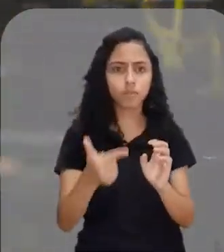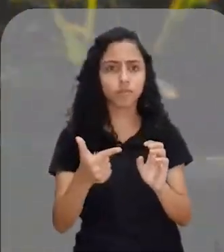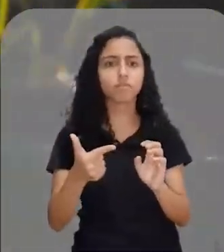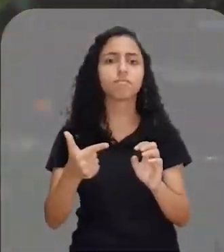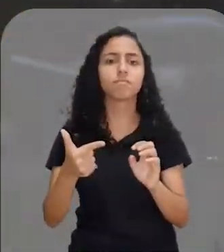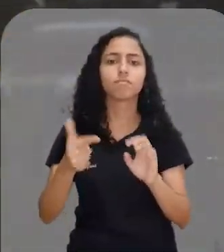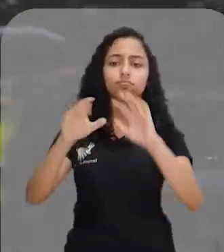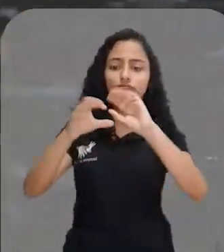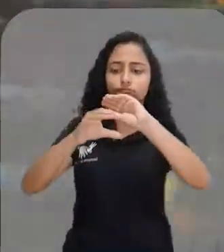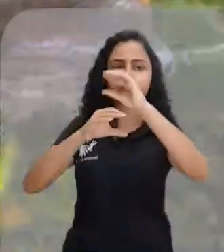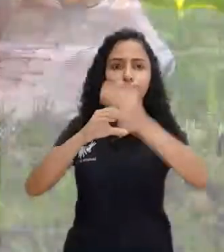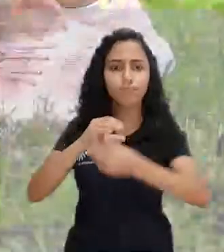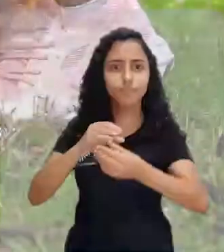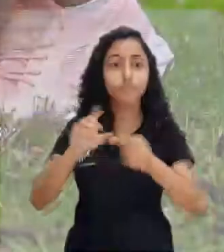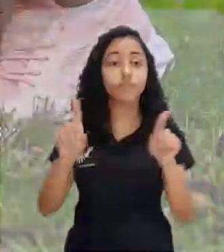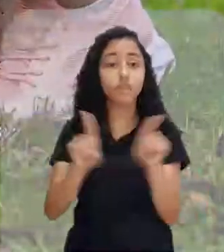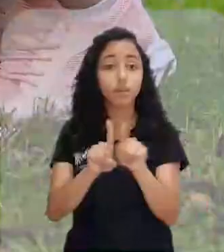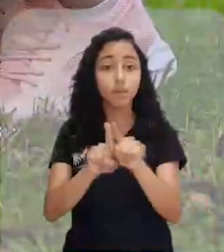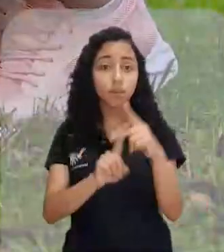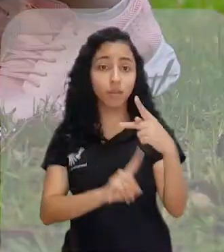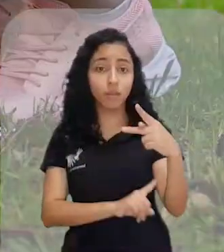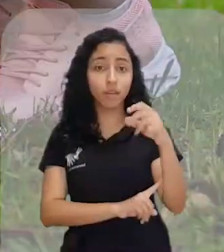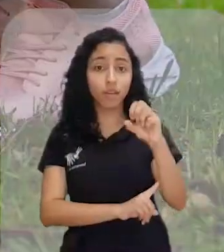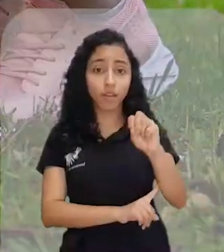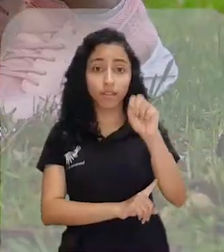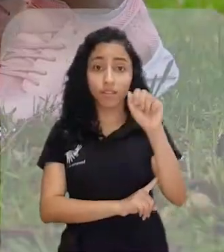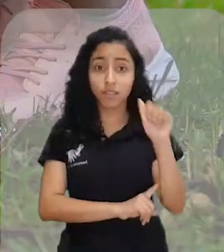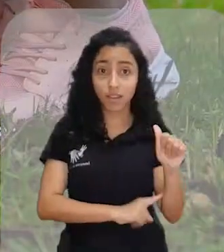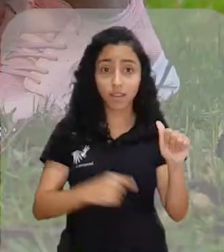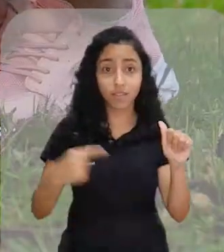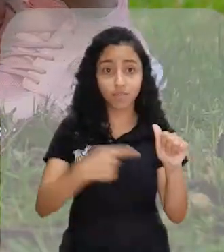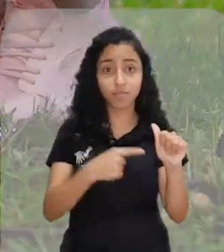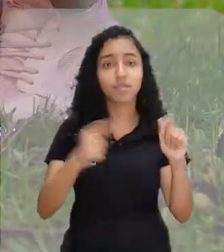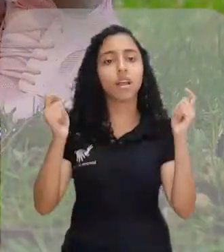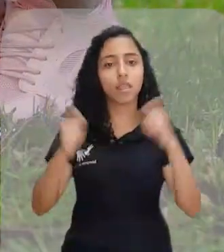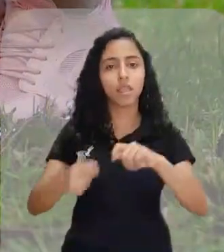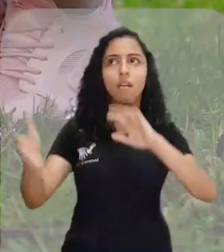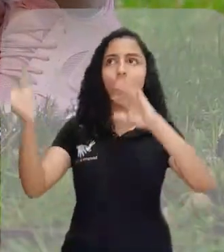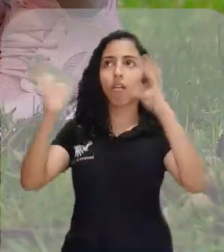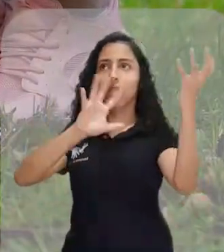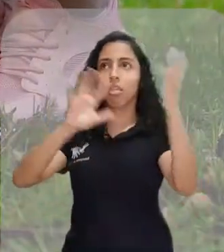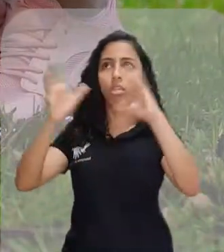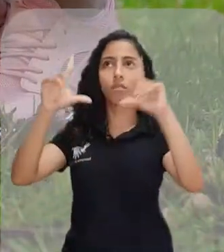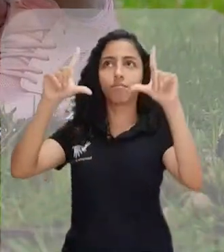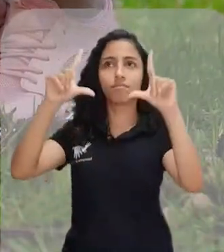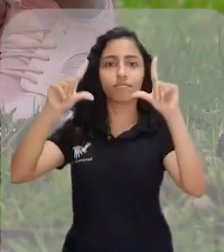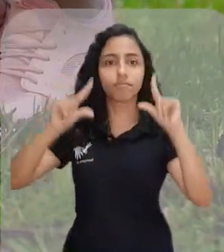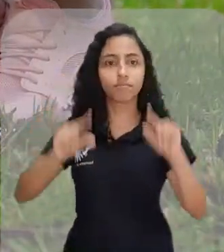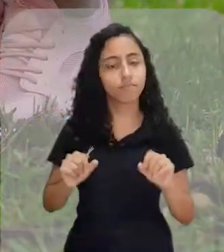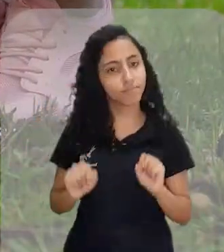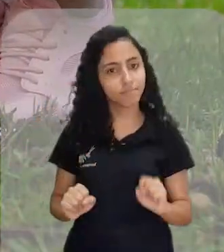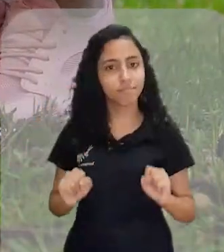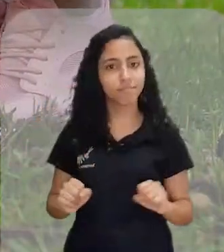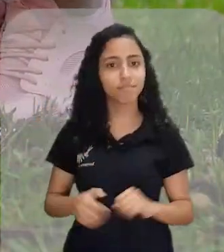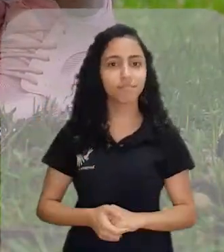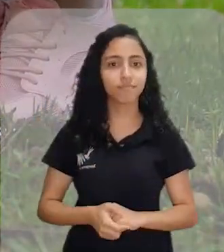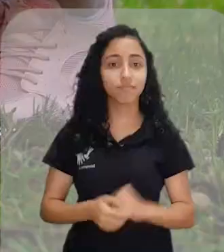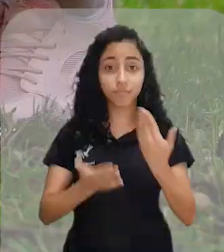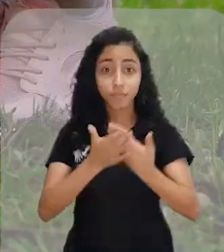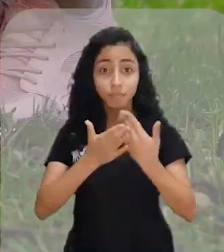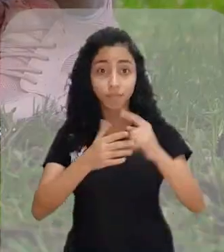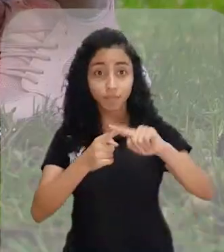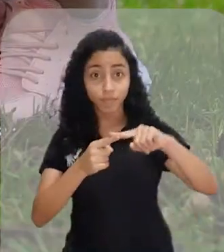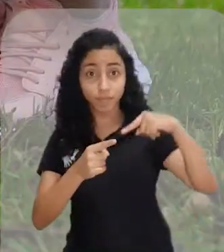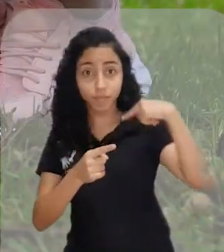de carbono da atmosfera. Aliada ao pagamento por serviços ambientais, podem mitigar as mudanças climáticas que vêm